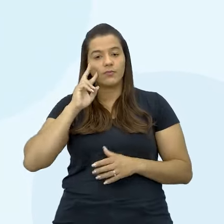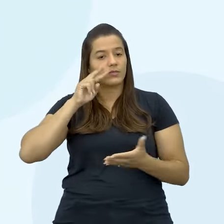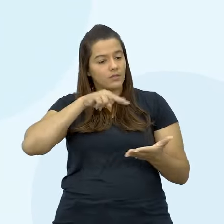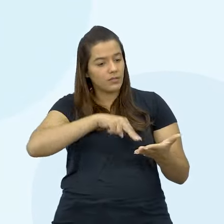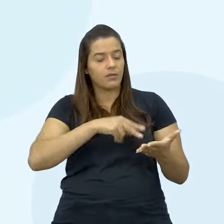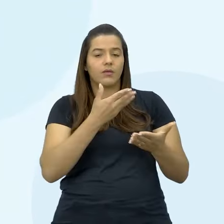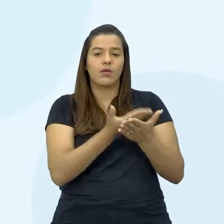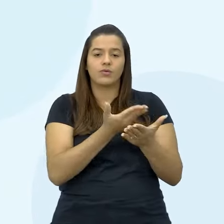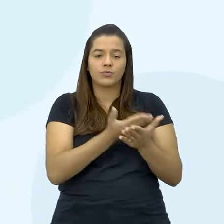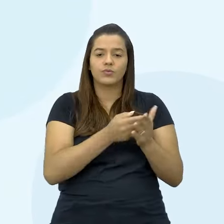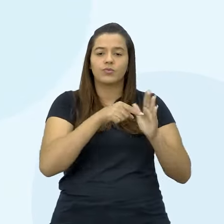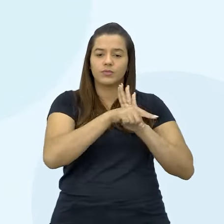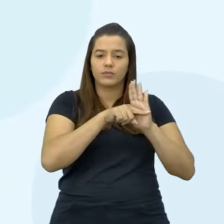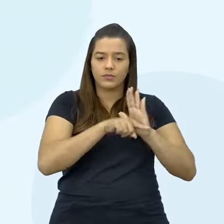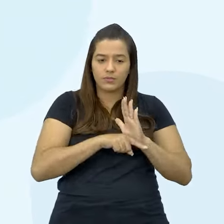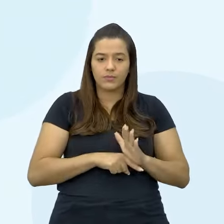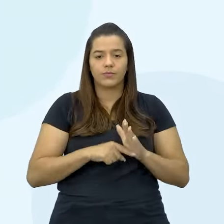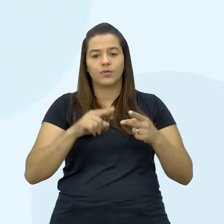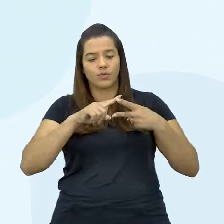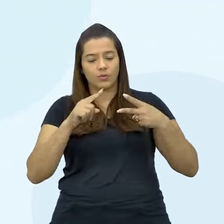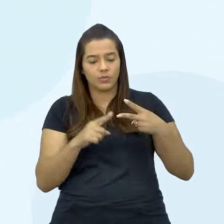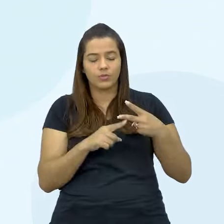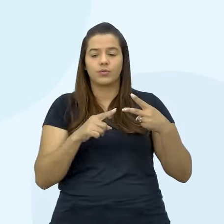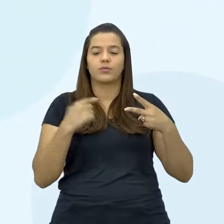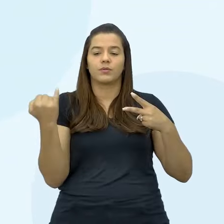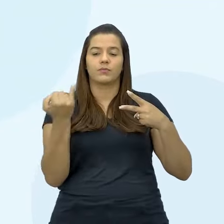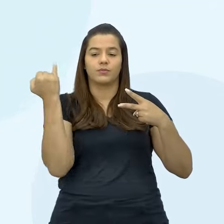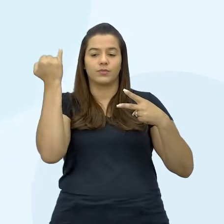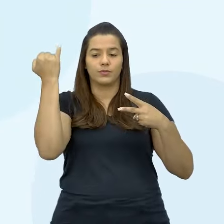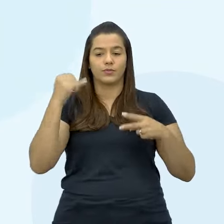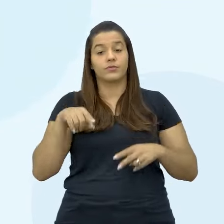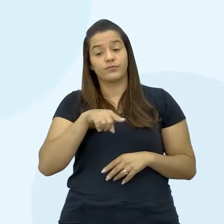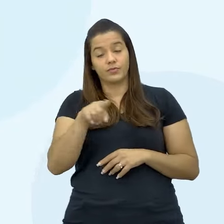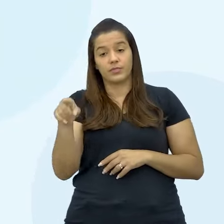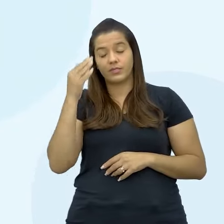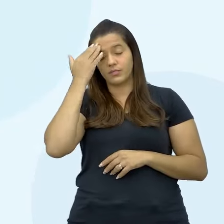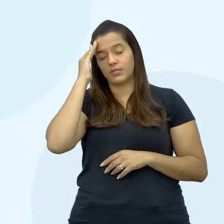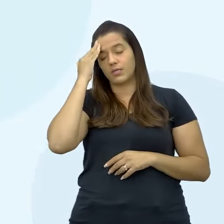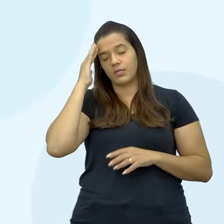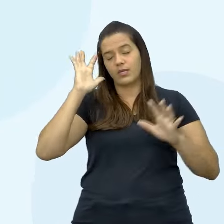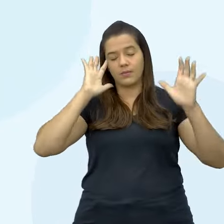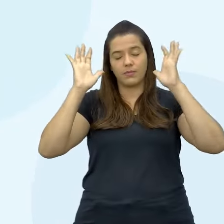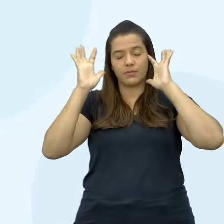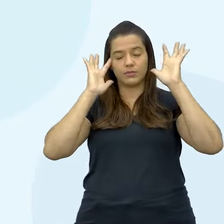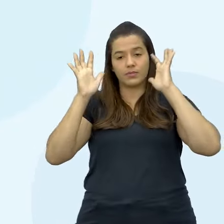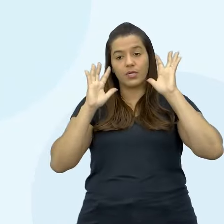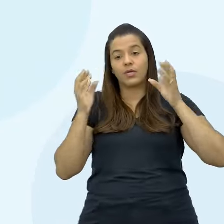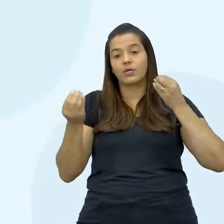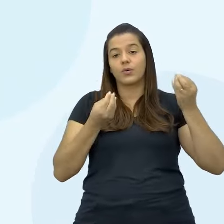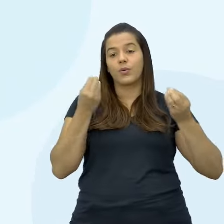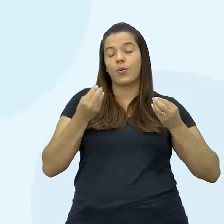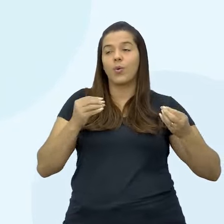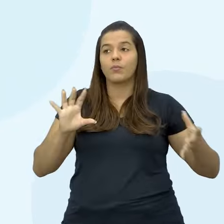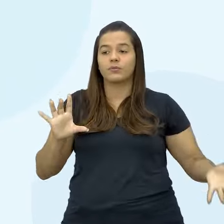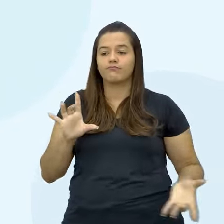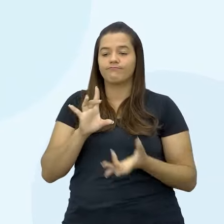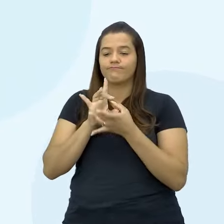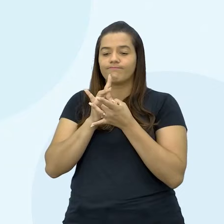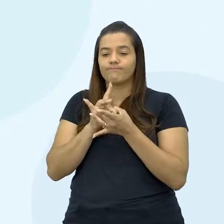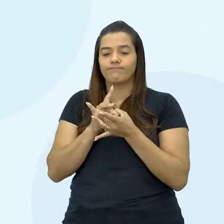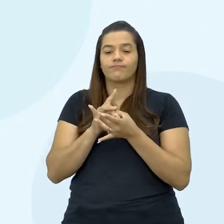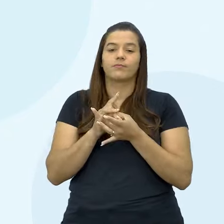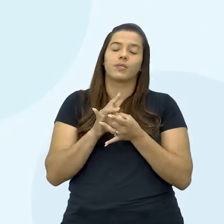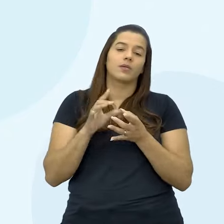do eixo da formação geral básica e dos eixos estruturantes e tentem entender e refletir sobre como eles se formam as